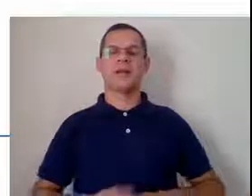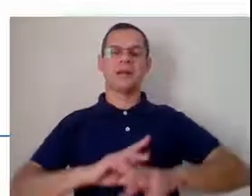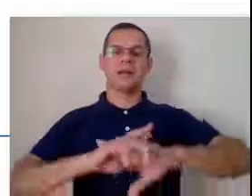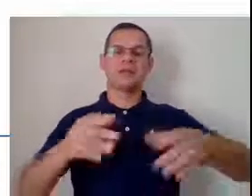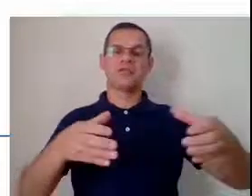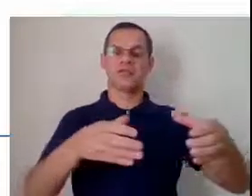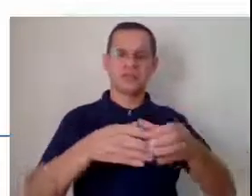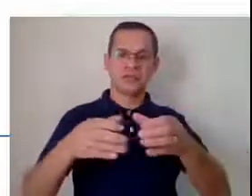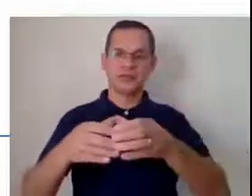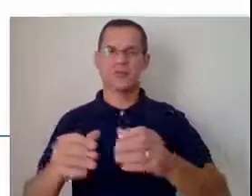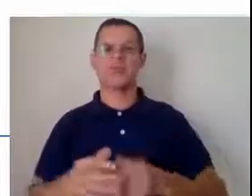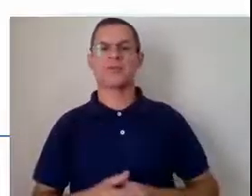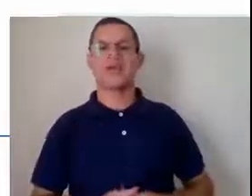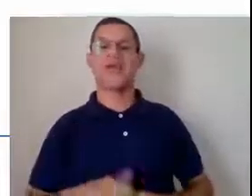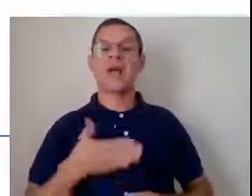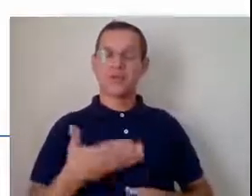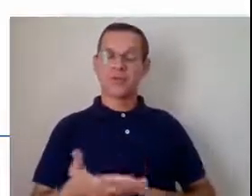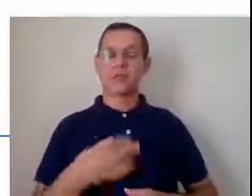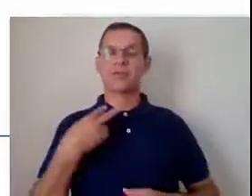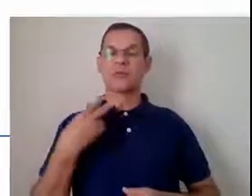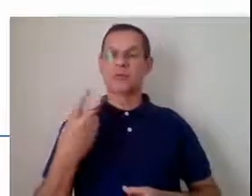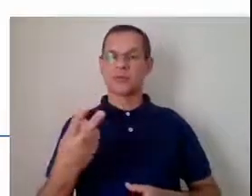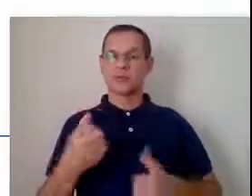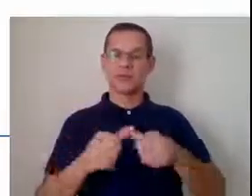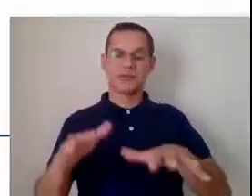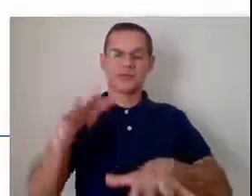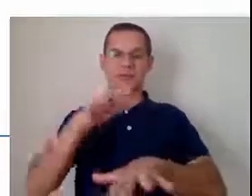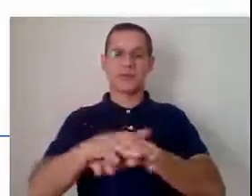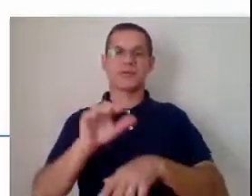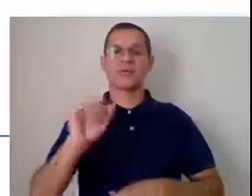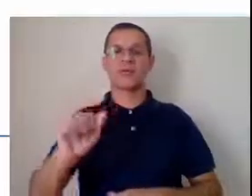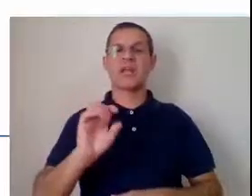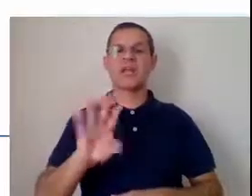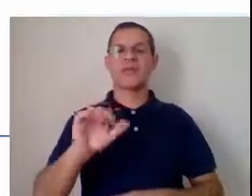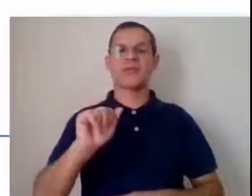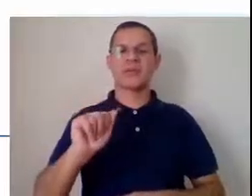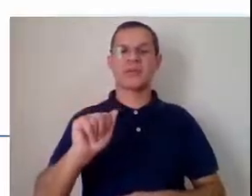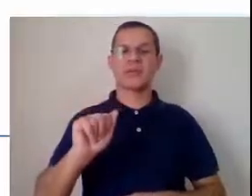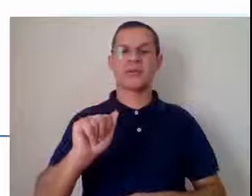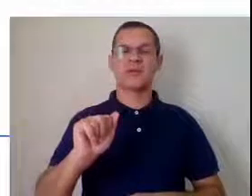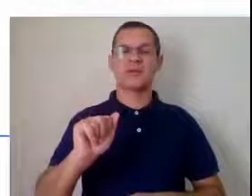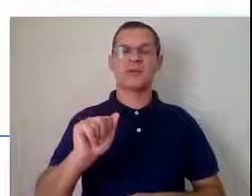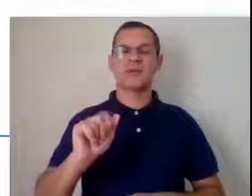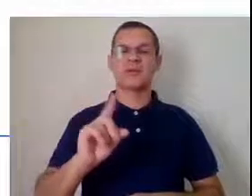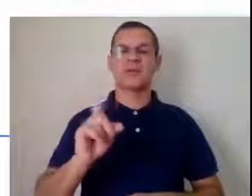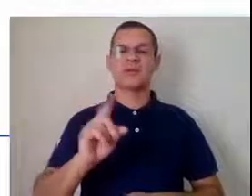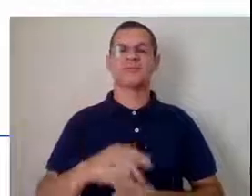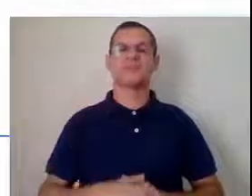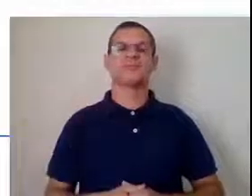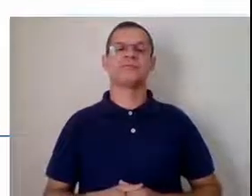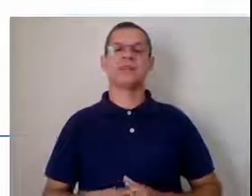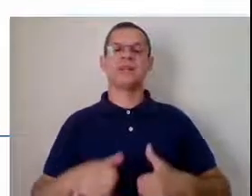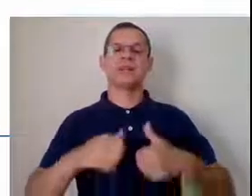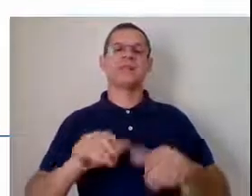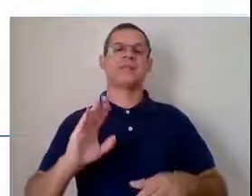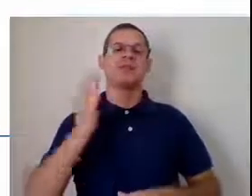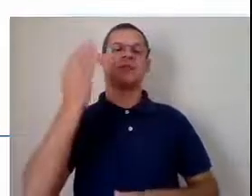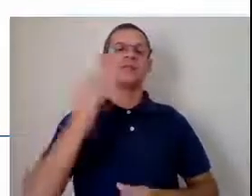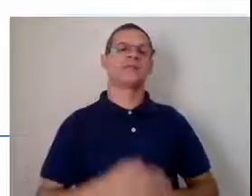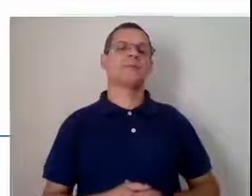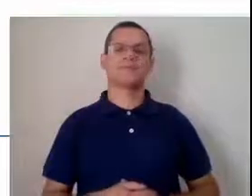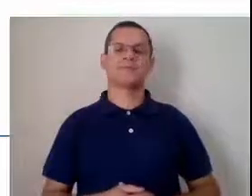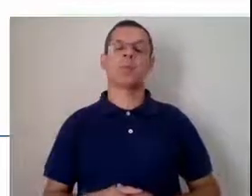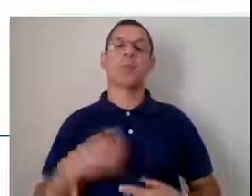conjunto. Então, o 2 pertence a A, somente a A? Não. Essa é